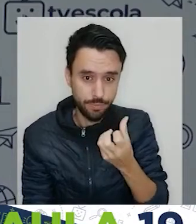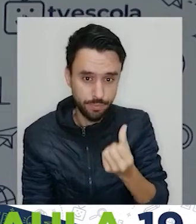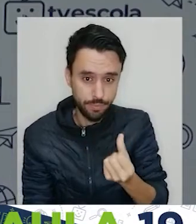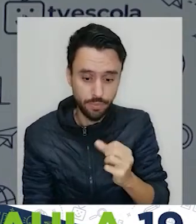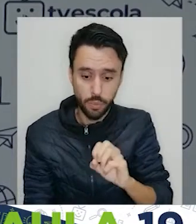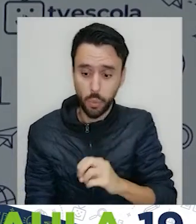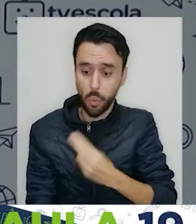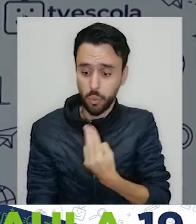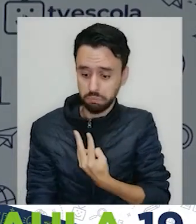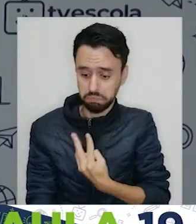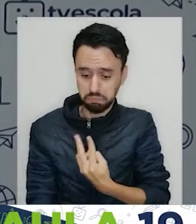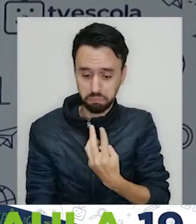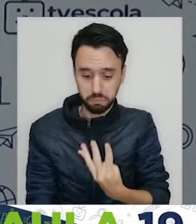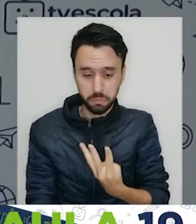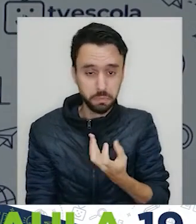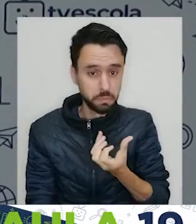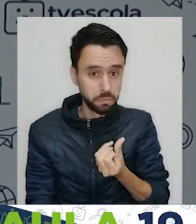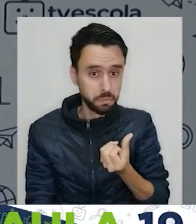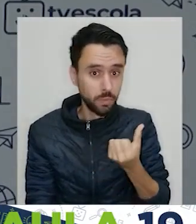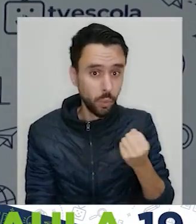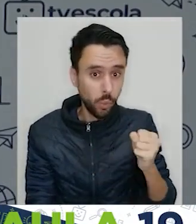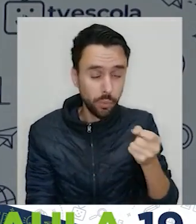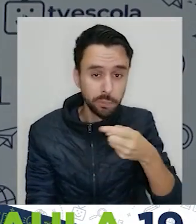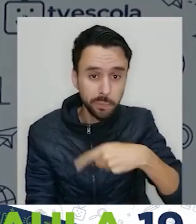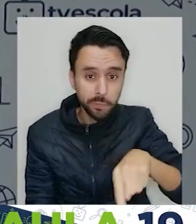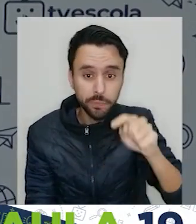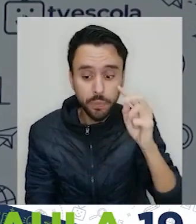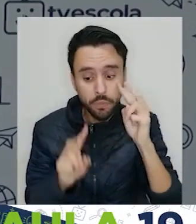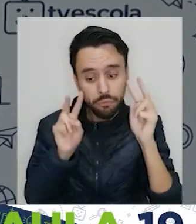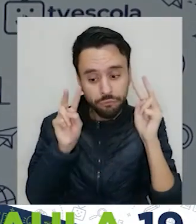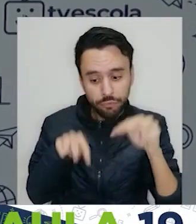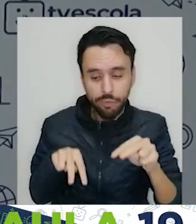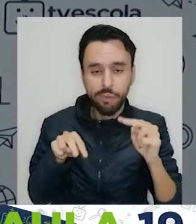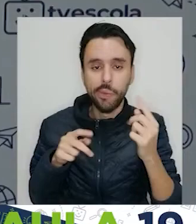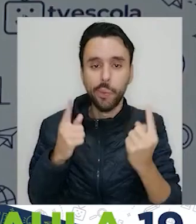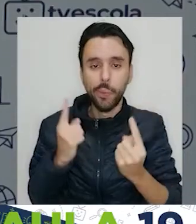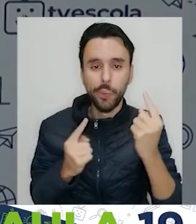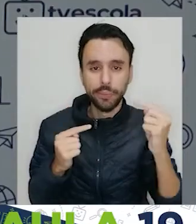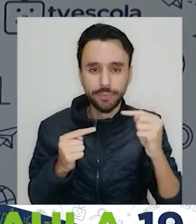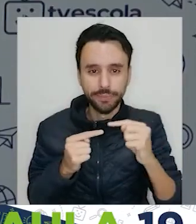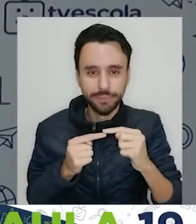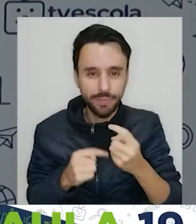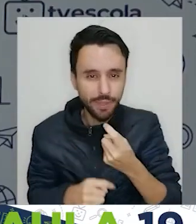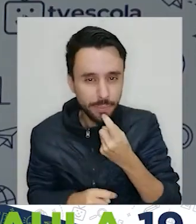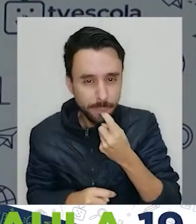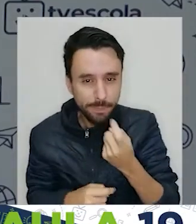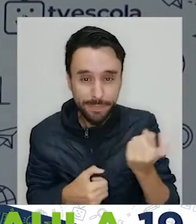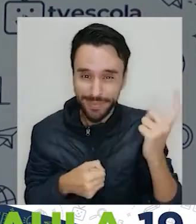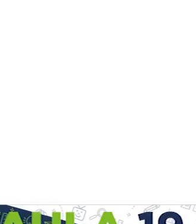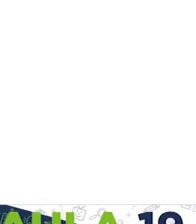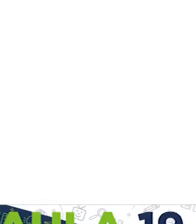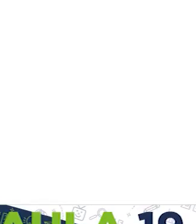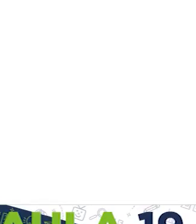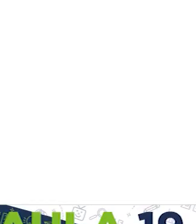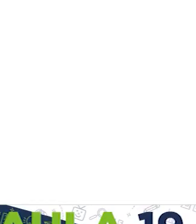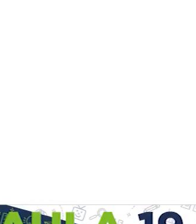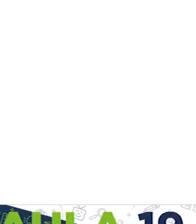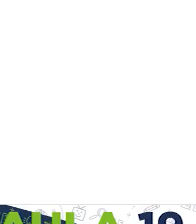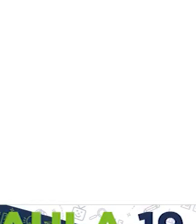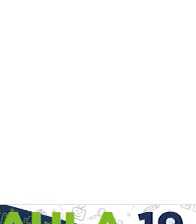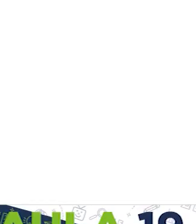4, 6, 8. Vejam aí. Respondam e daqui a pouco nós voltamos.